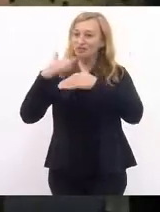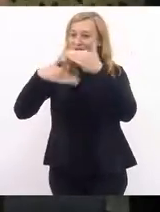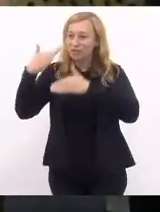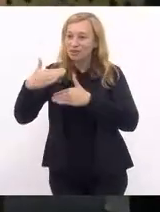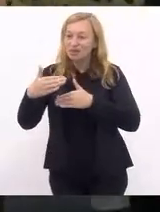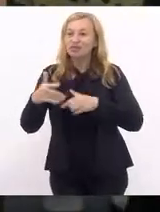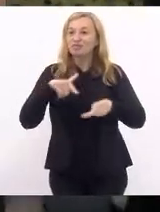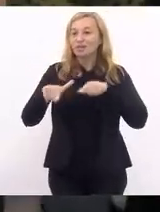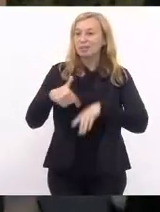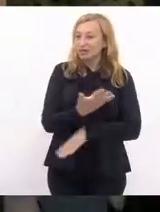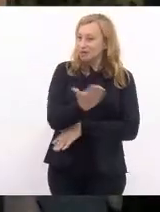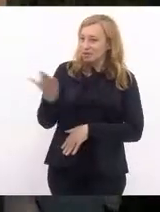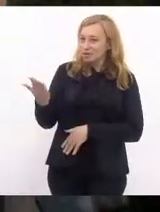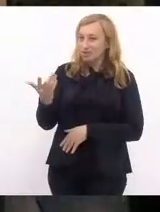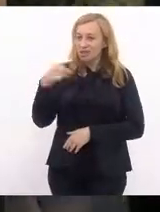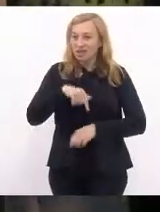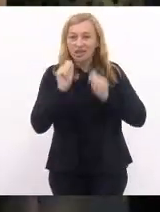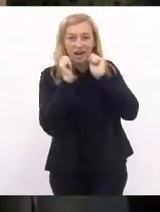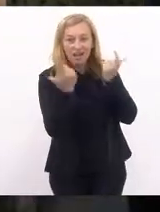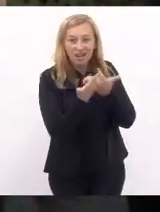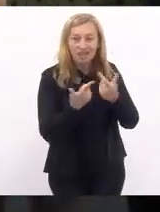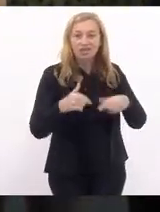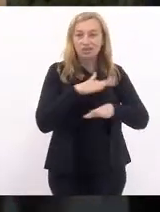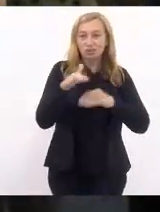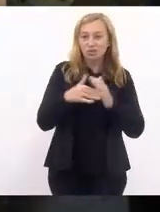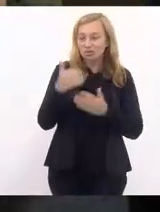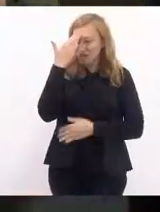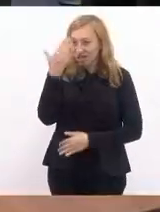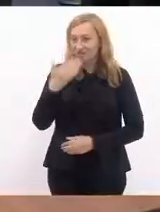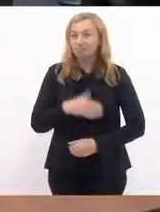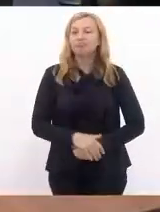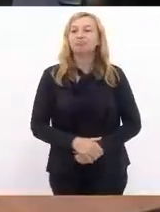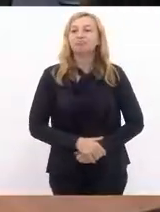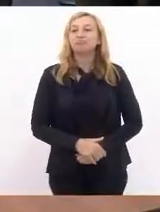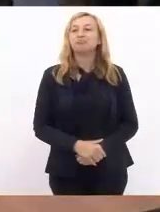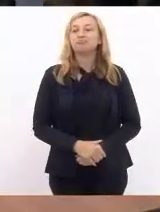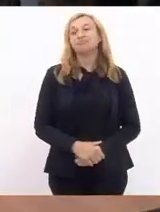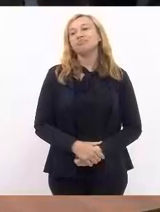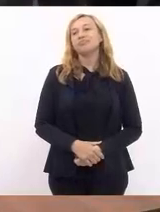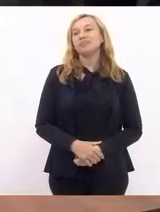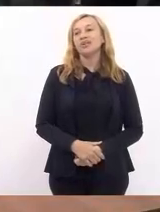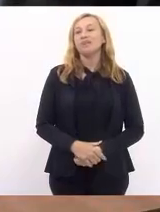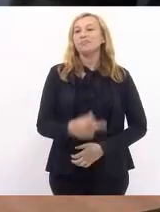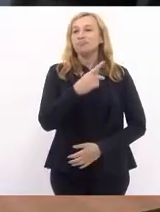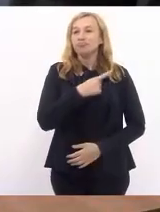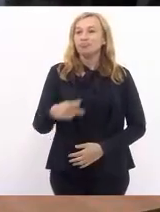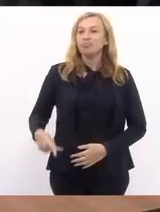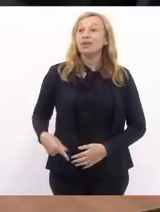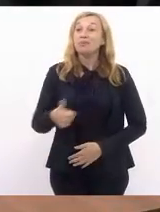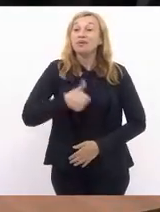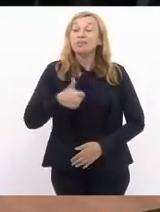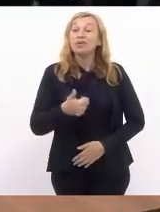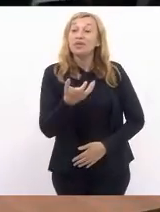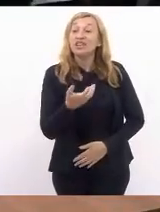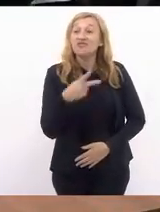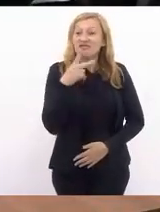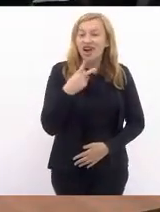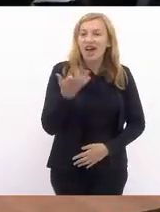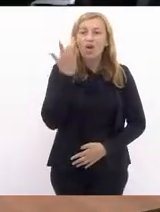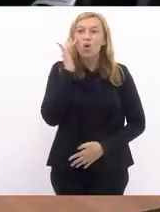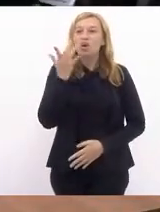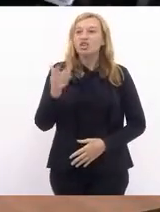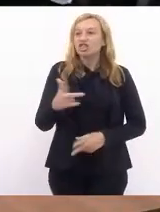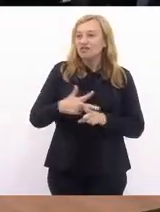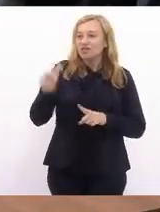desenvolvimento do mandato dos Senhores aqui no plenário também não mandato de todos Obrigado o presidente primeiro queria dizer que eu